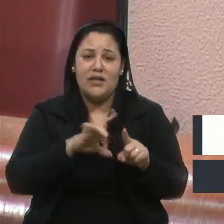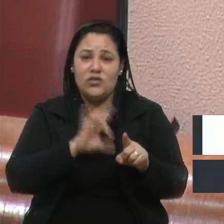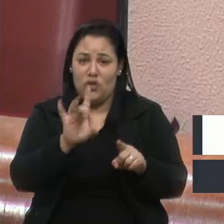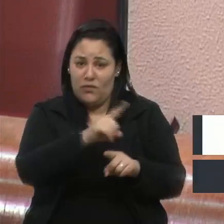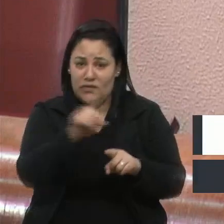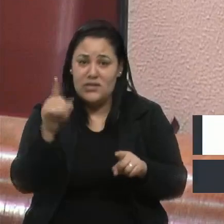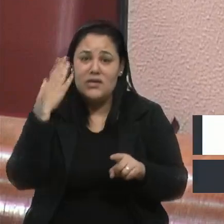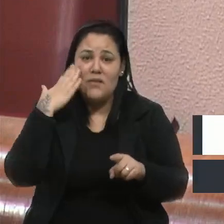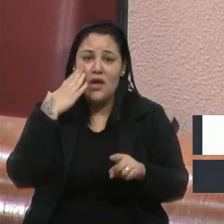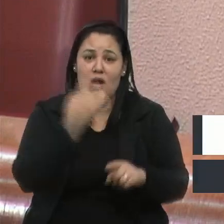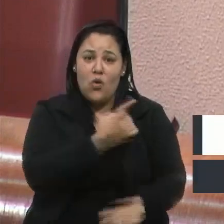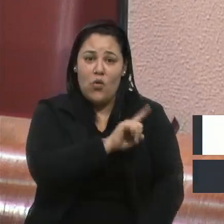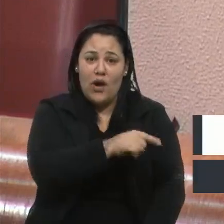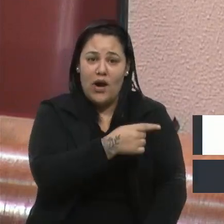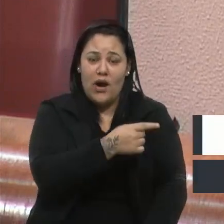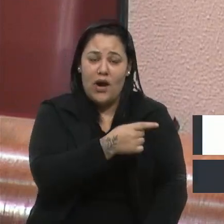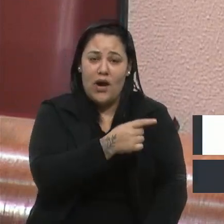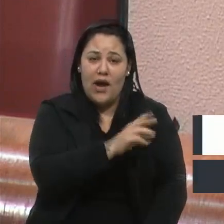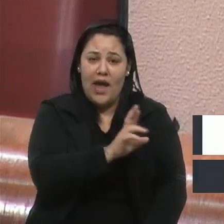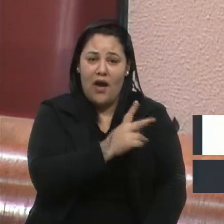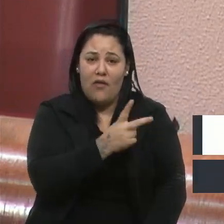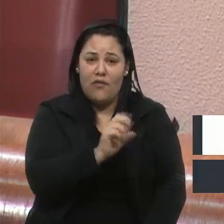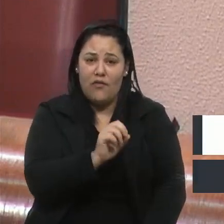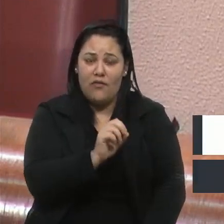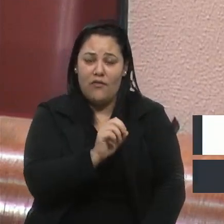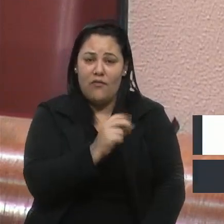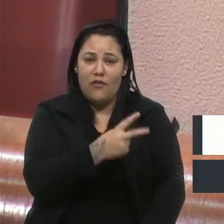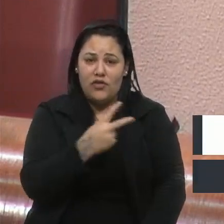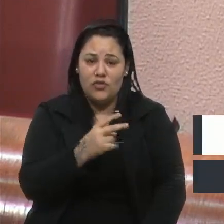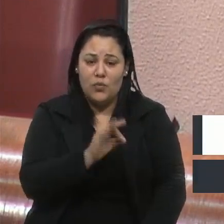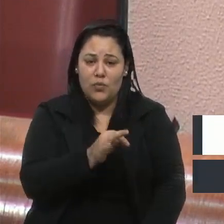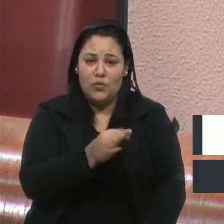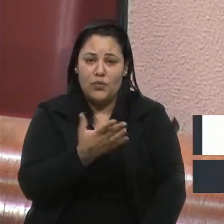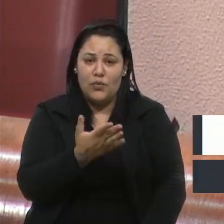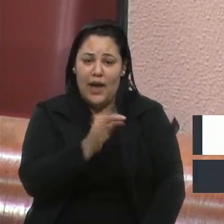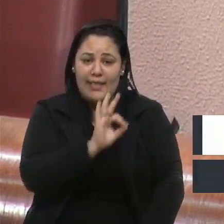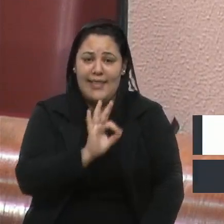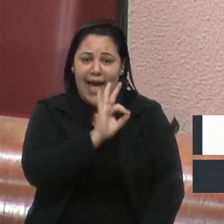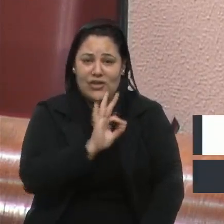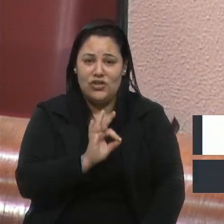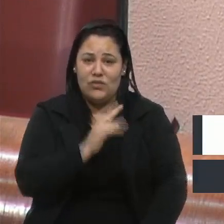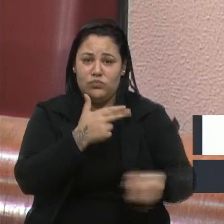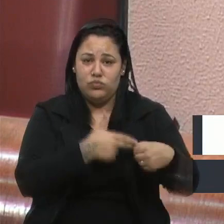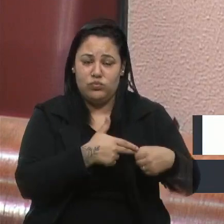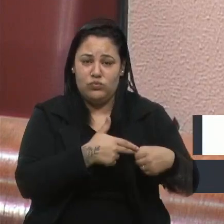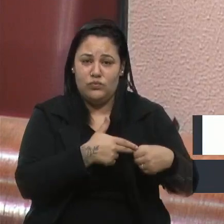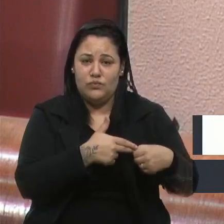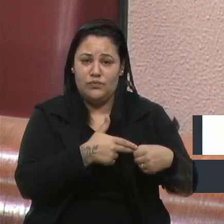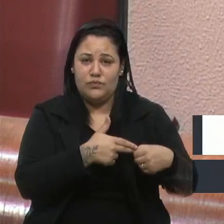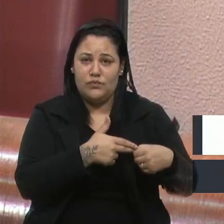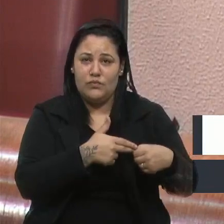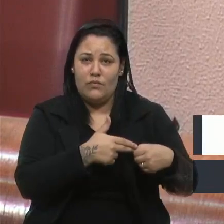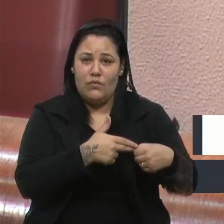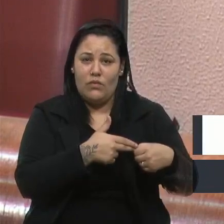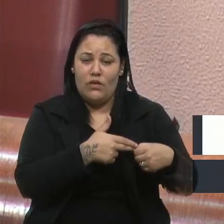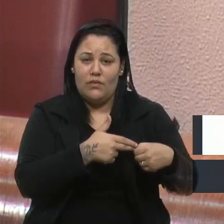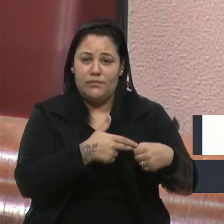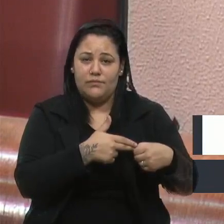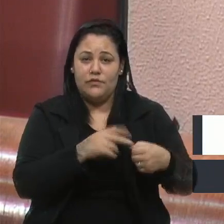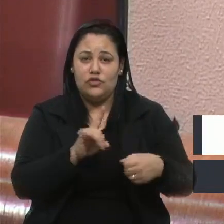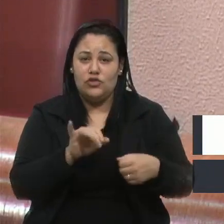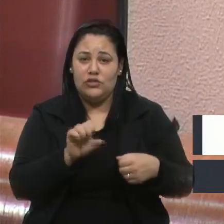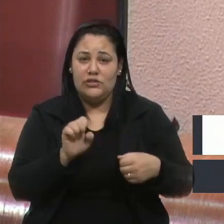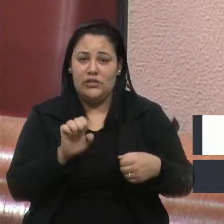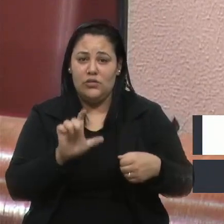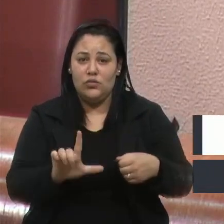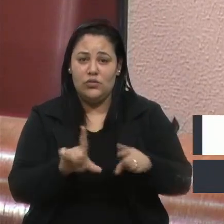R$ 1,22 que foi taxado o combustível sobre a gasolina, que foi entre a gasolina e o diesel, a partir